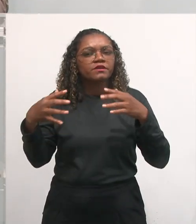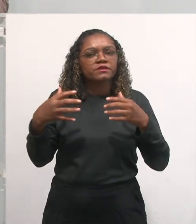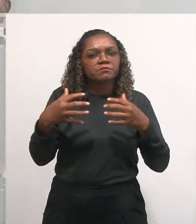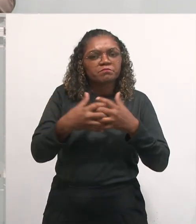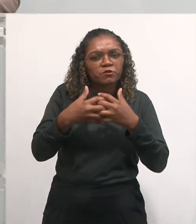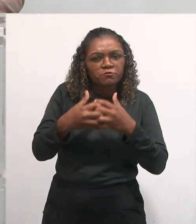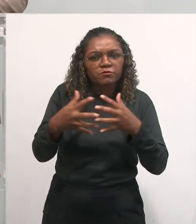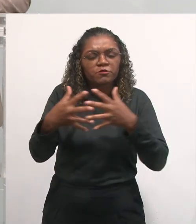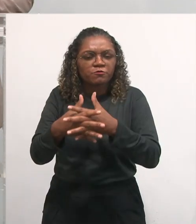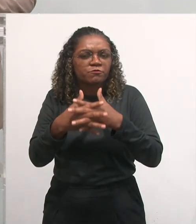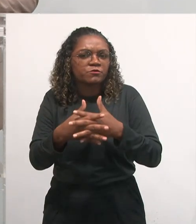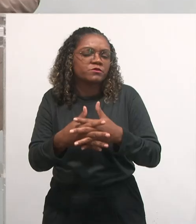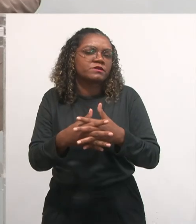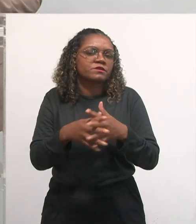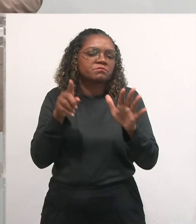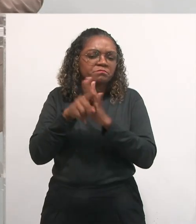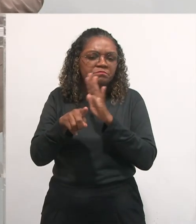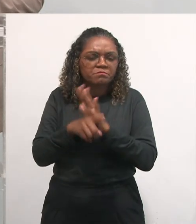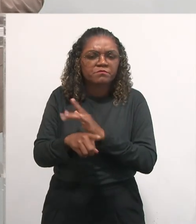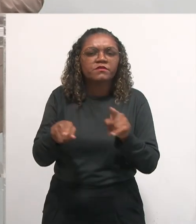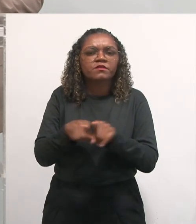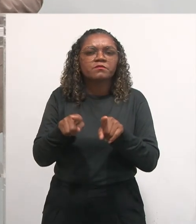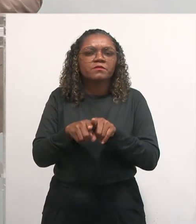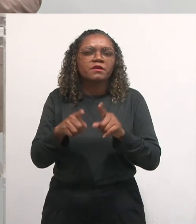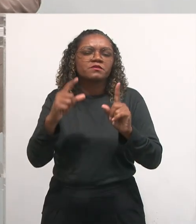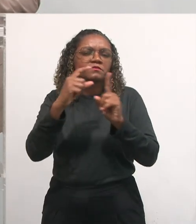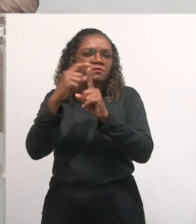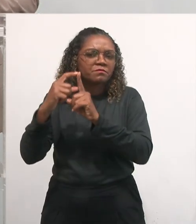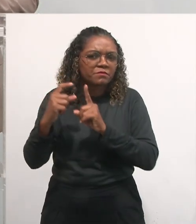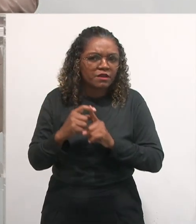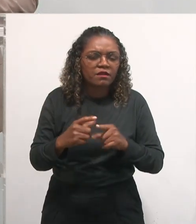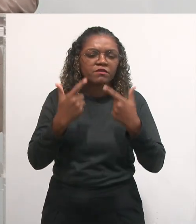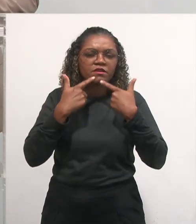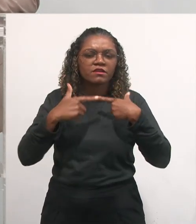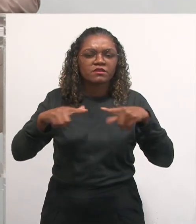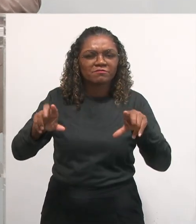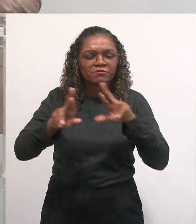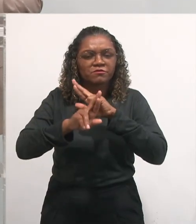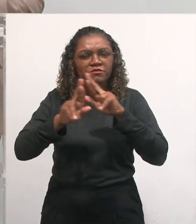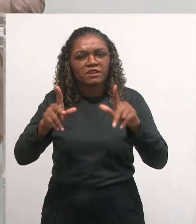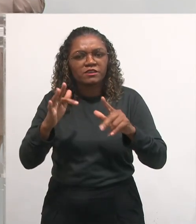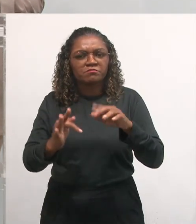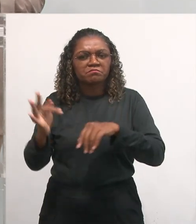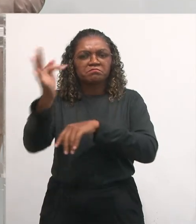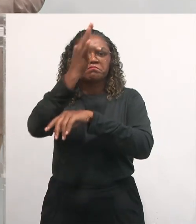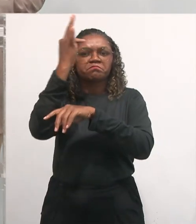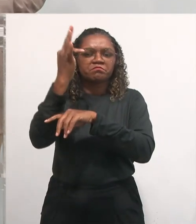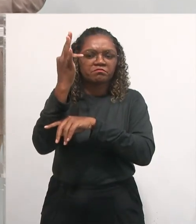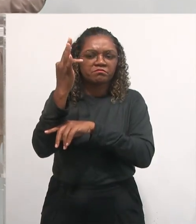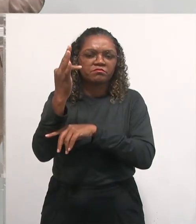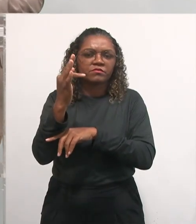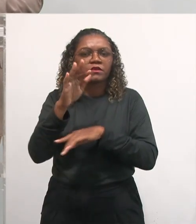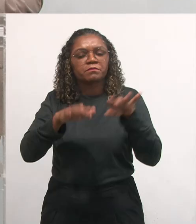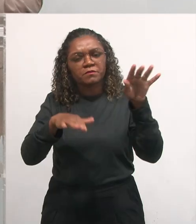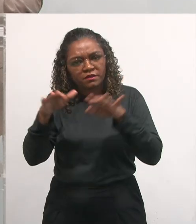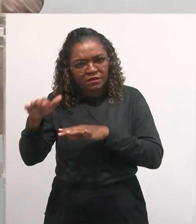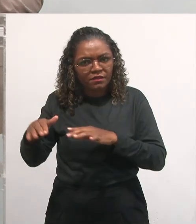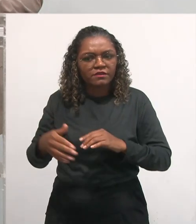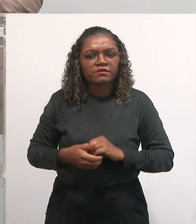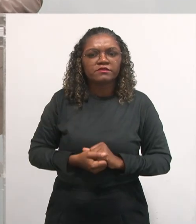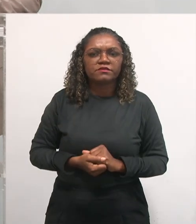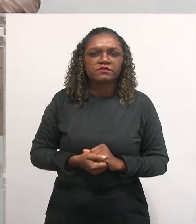feita, às vezes está com um linguajar que as pessoas não vão entender, está num linguajar economês, está num